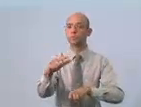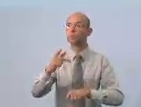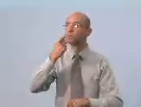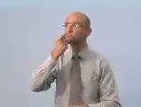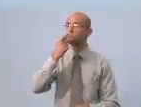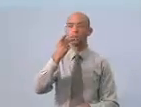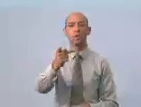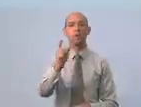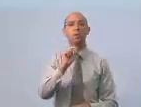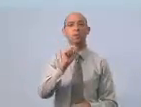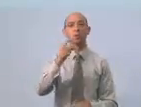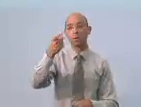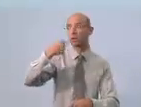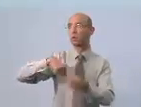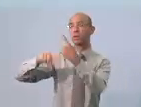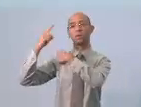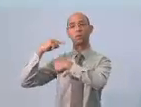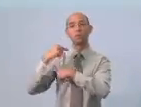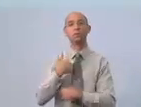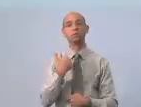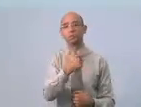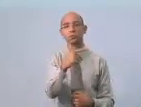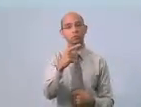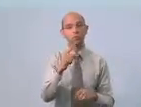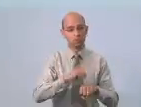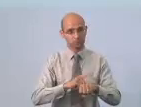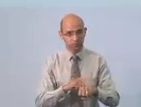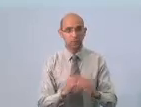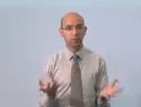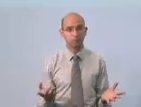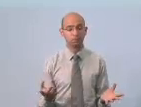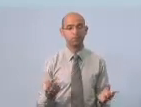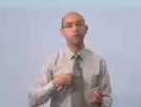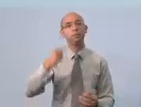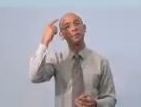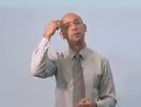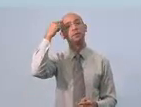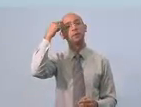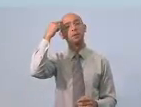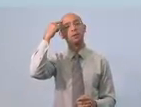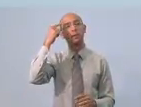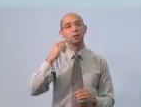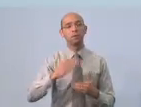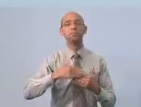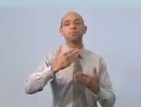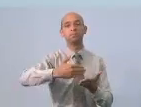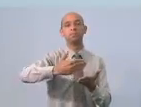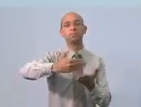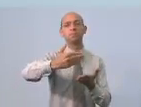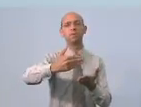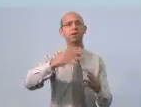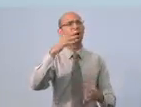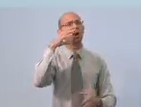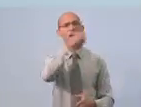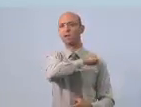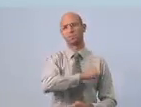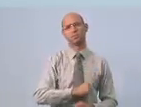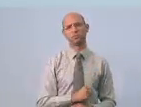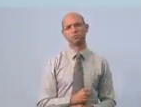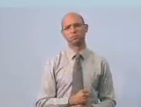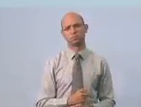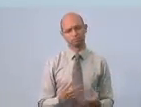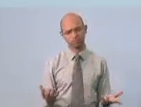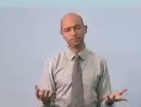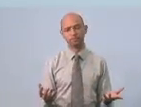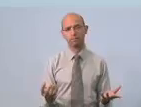na sessão anterior, até porque pensei que duraria mais, mas ela terminou muito rápido.